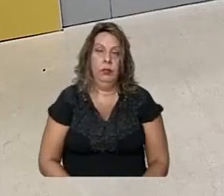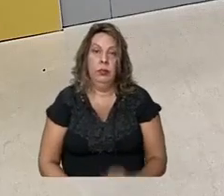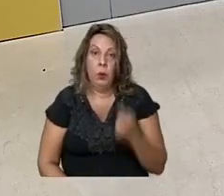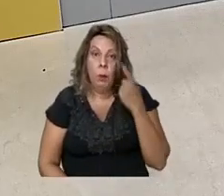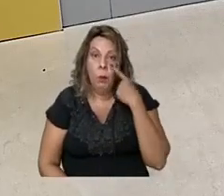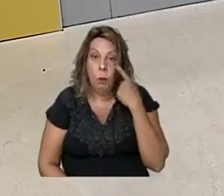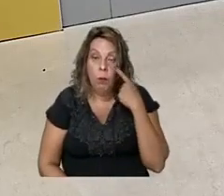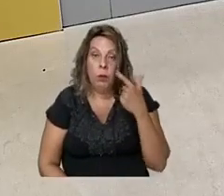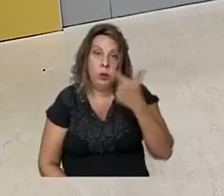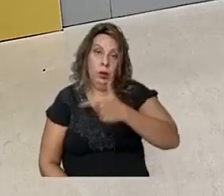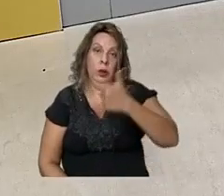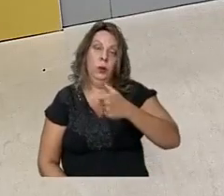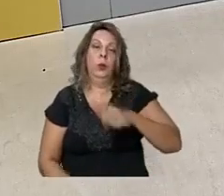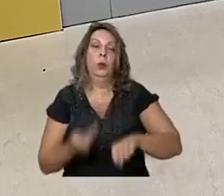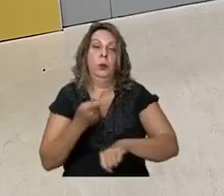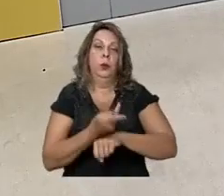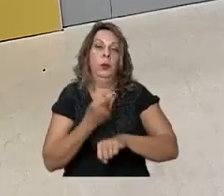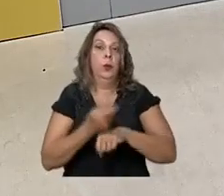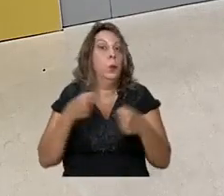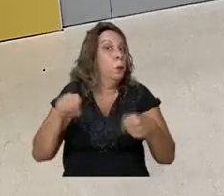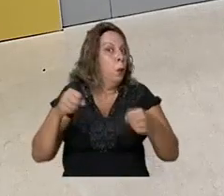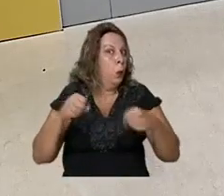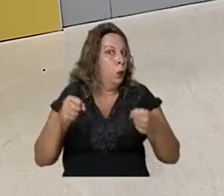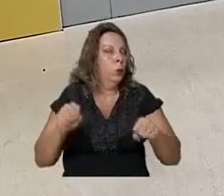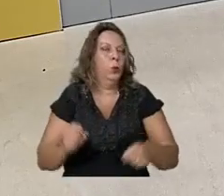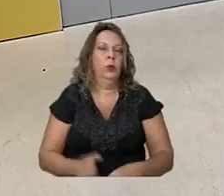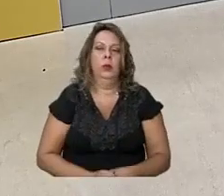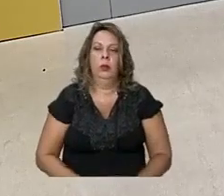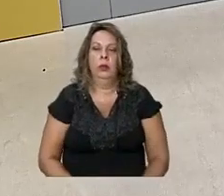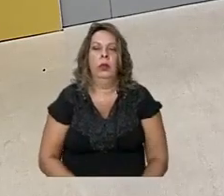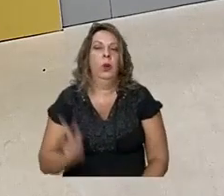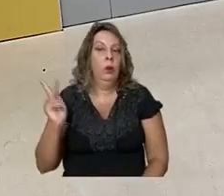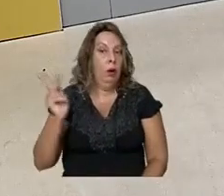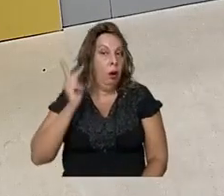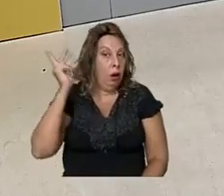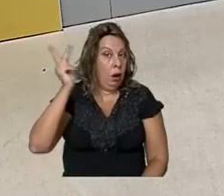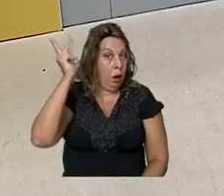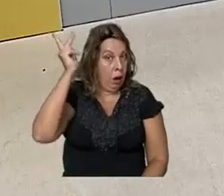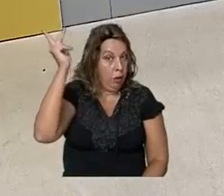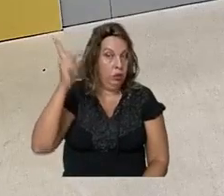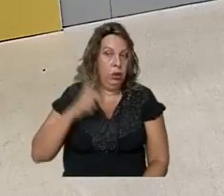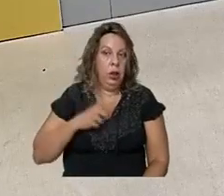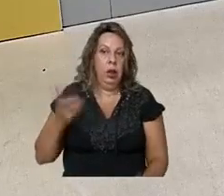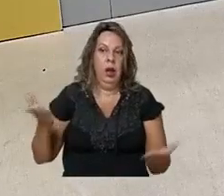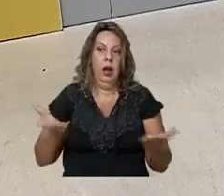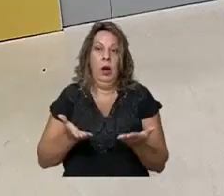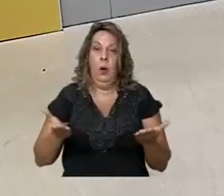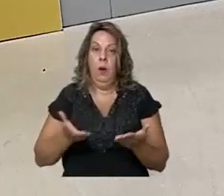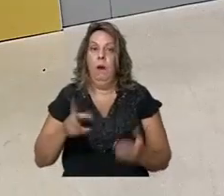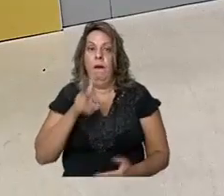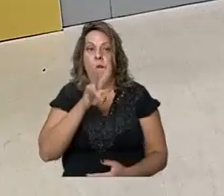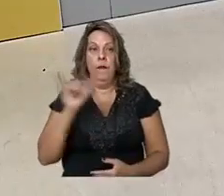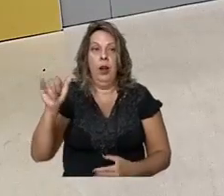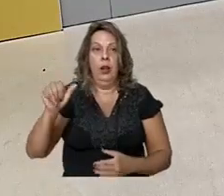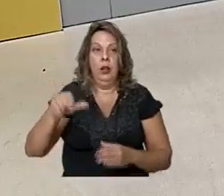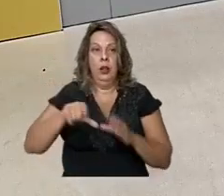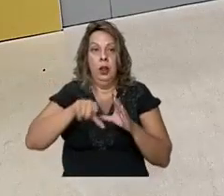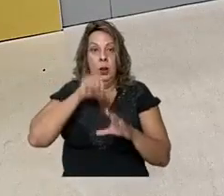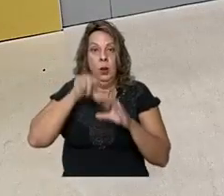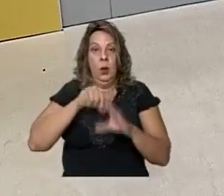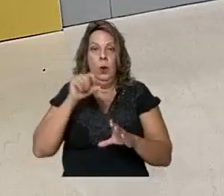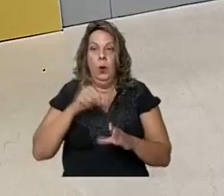uma moto Honda Pop. A Kátia já tá pronta para acelerar essa moto aí no nosso segundo prêmio. E eu já acelero